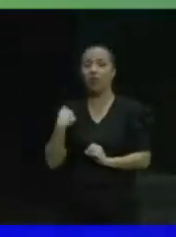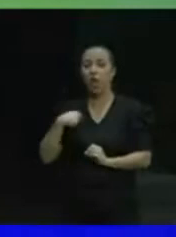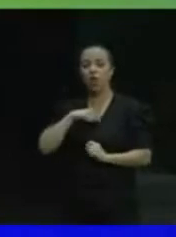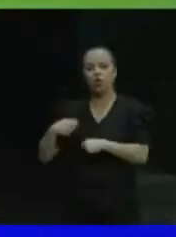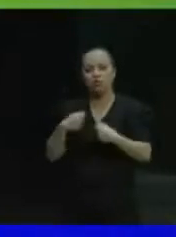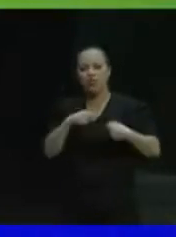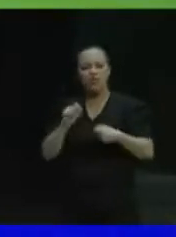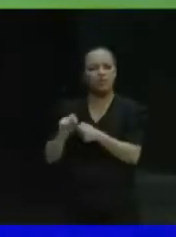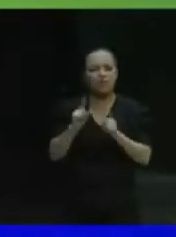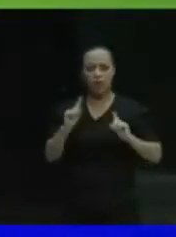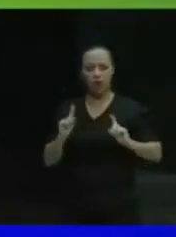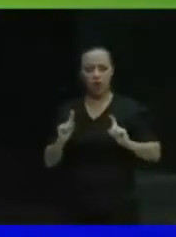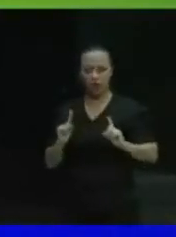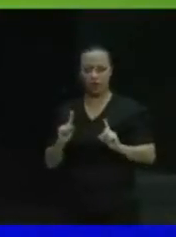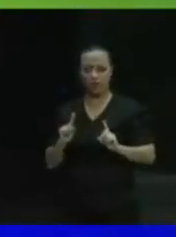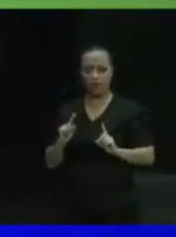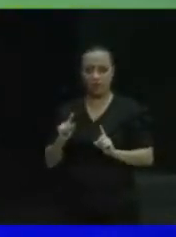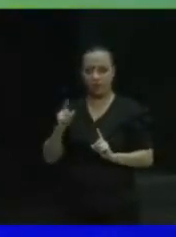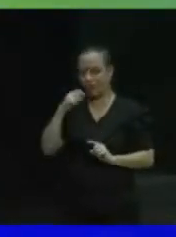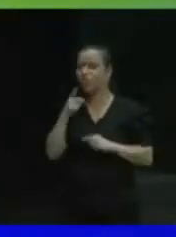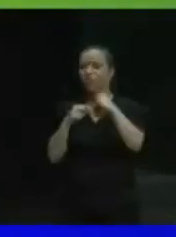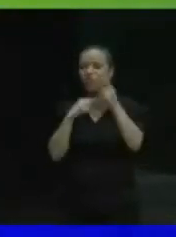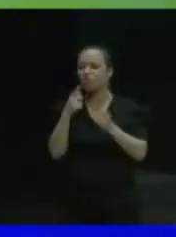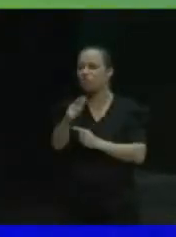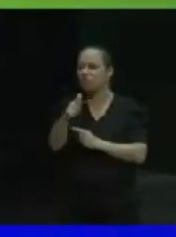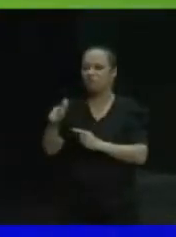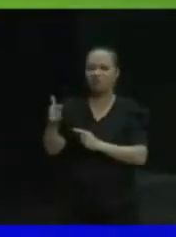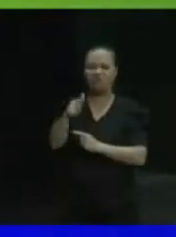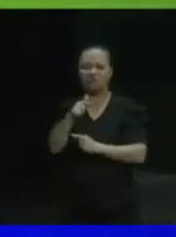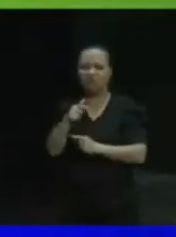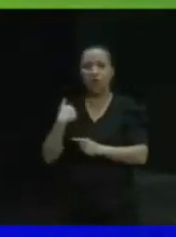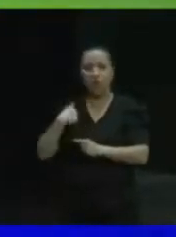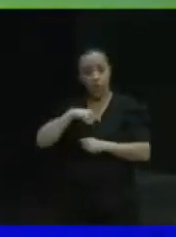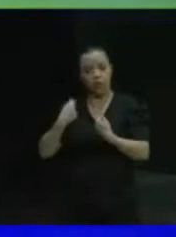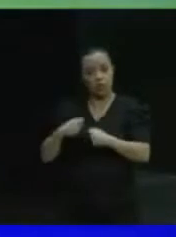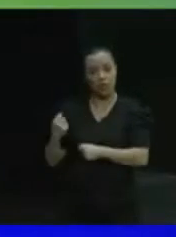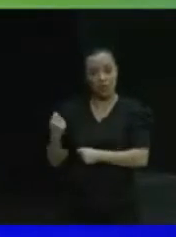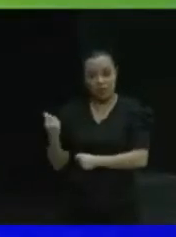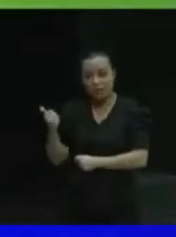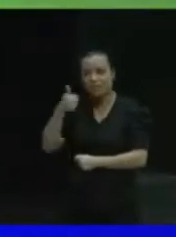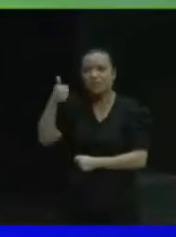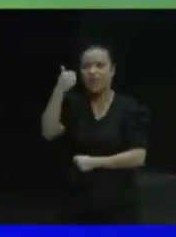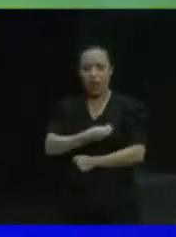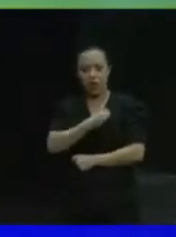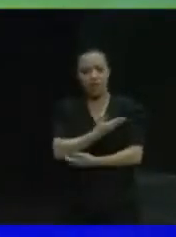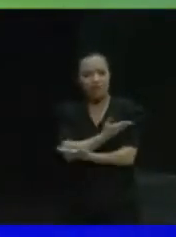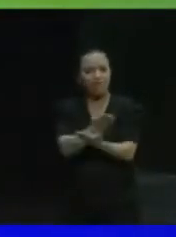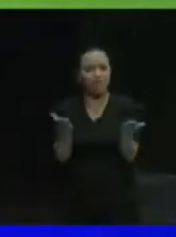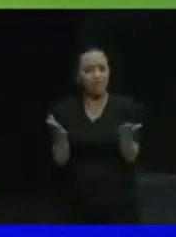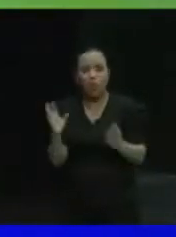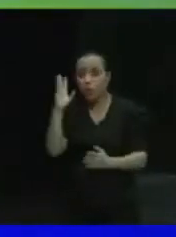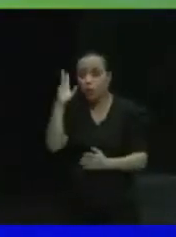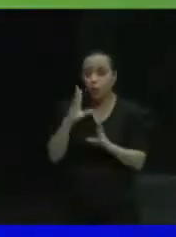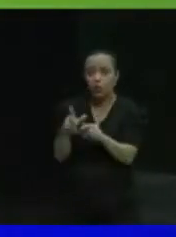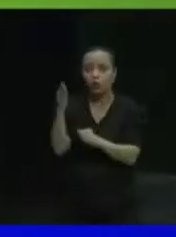precisamos fazer. Ninguém tem dúvida de que precisamos melhorar a vida das pessoas. Todo mundo também